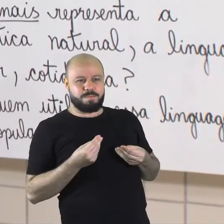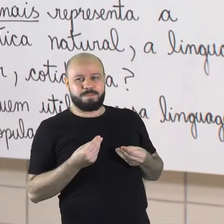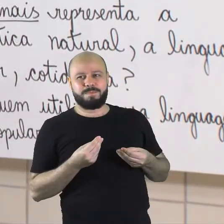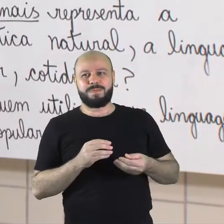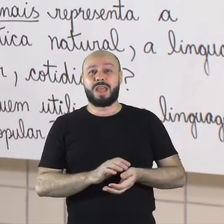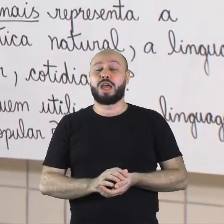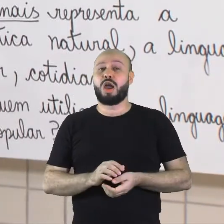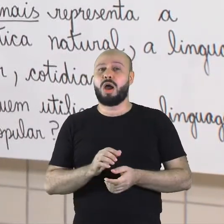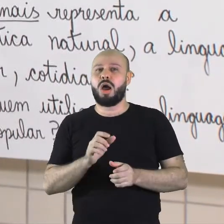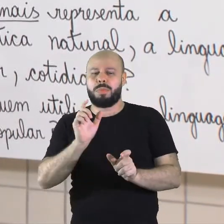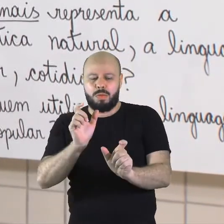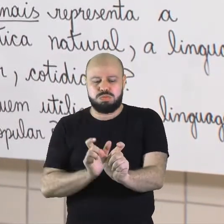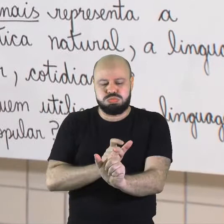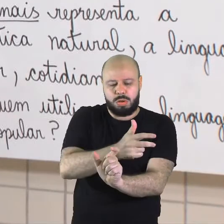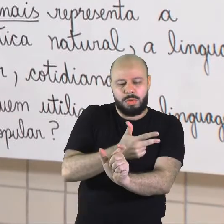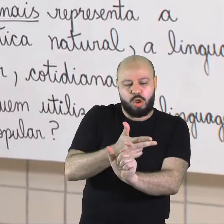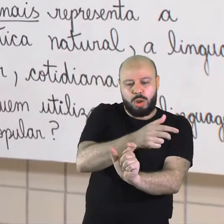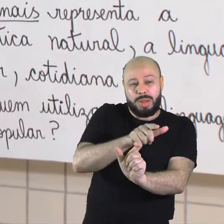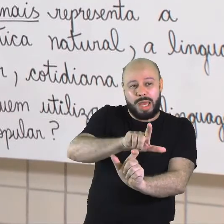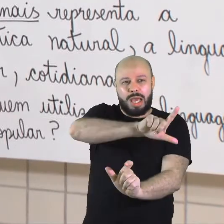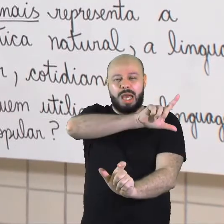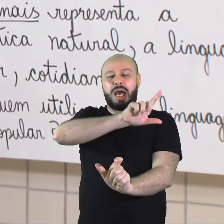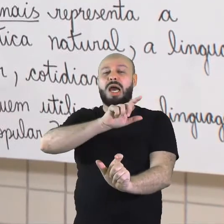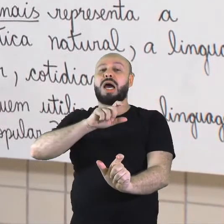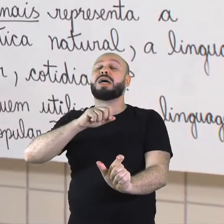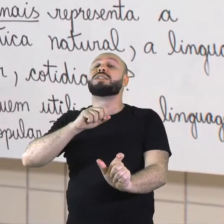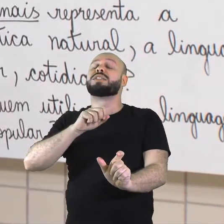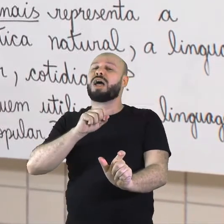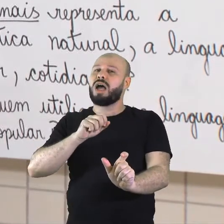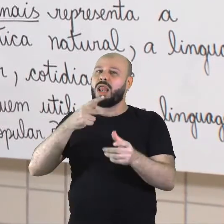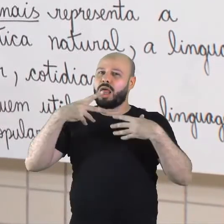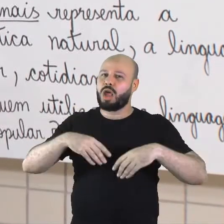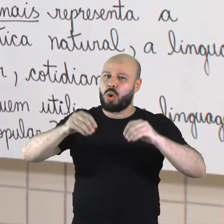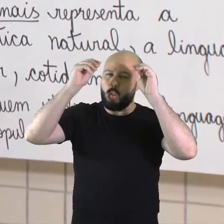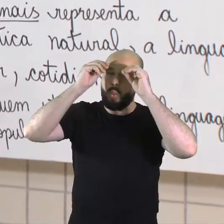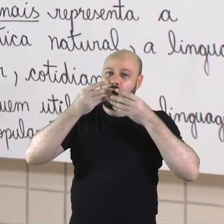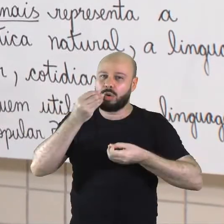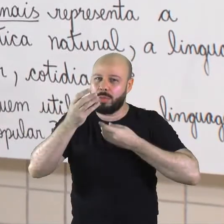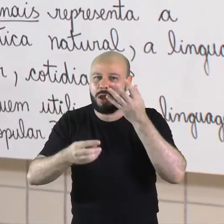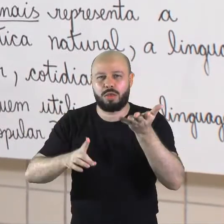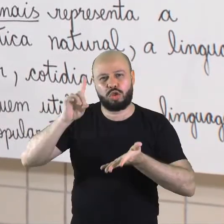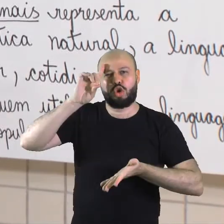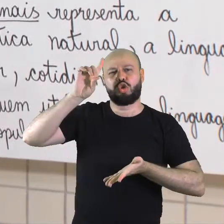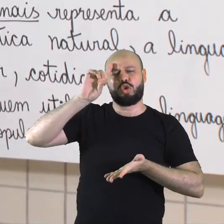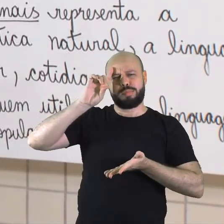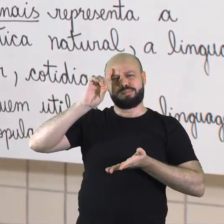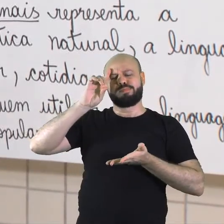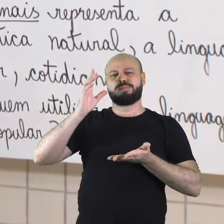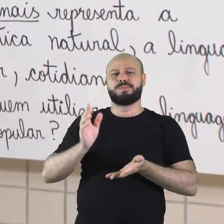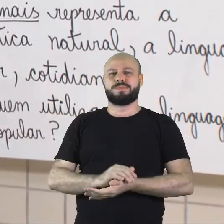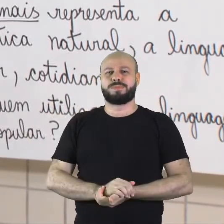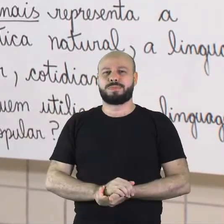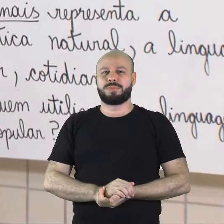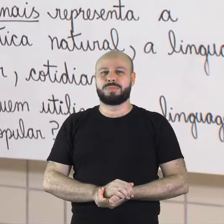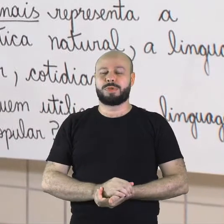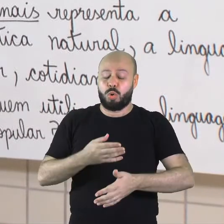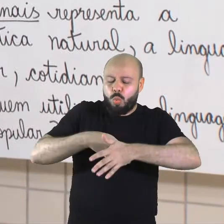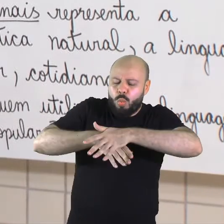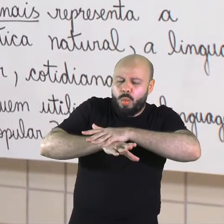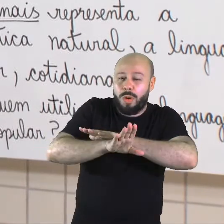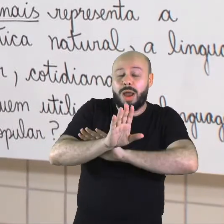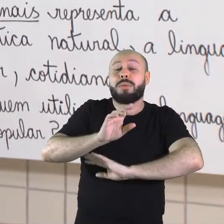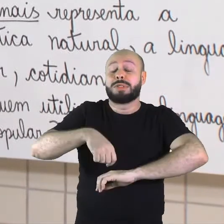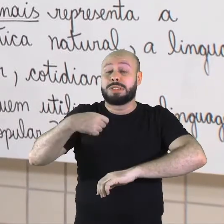do verbo, na linguagem oral, no nosso dia a dia, é bem comum. É claro que nós devemos ter a consciência